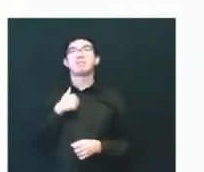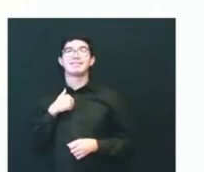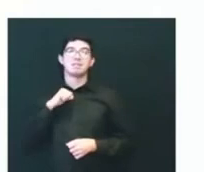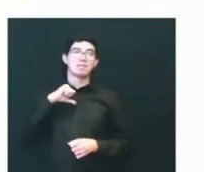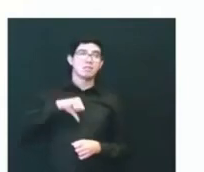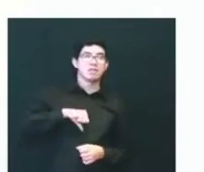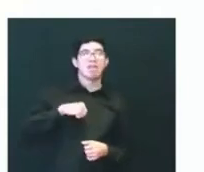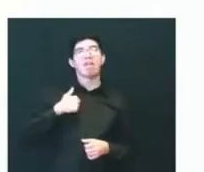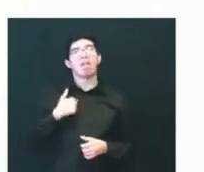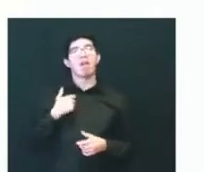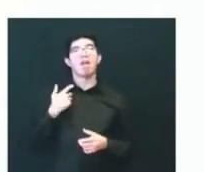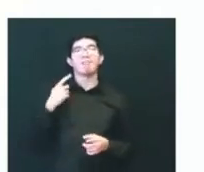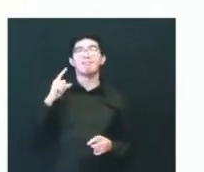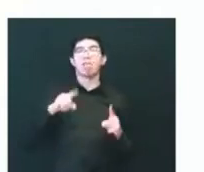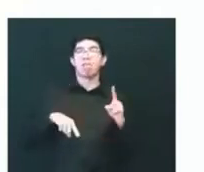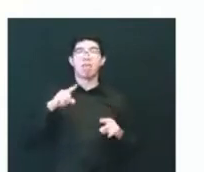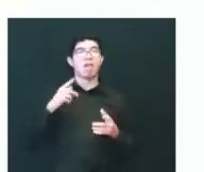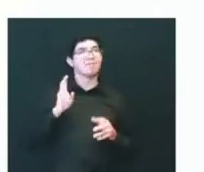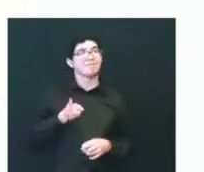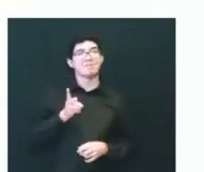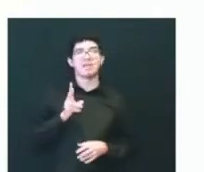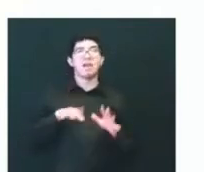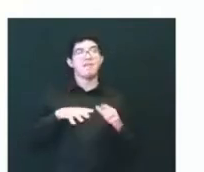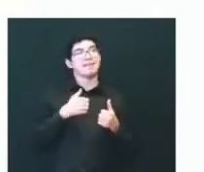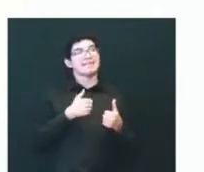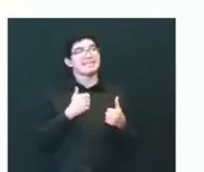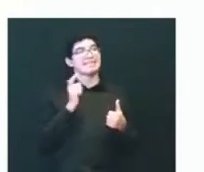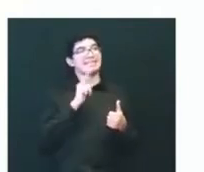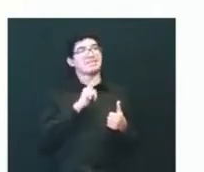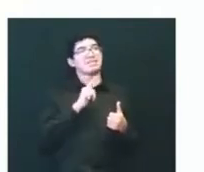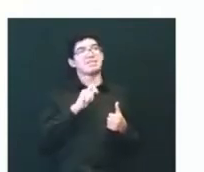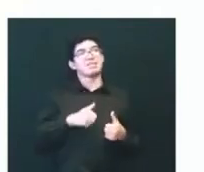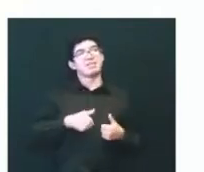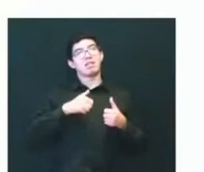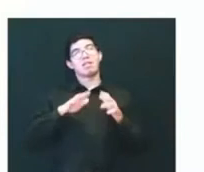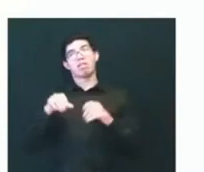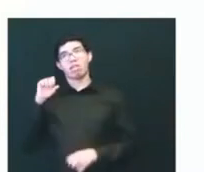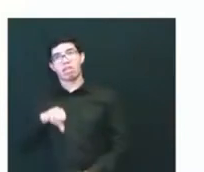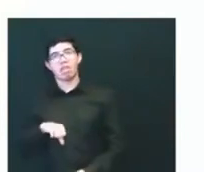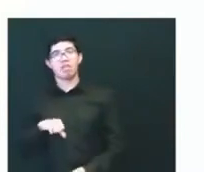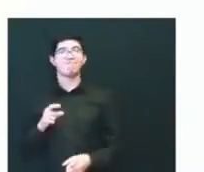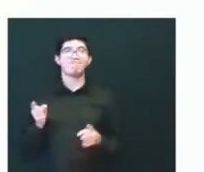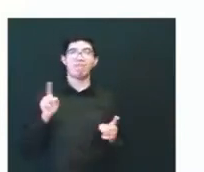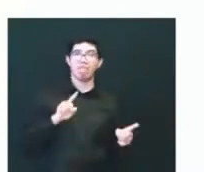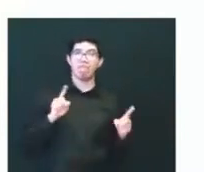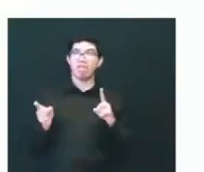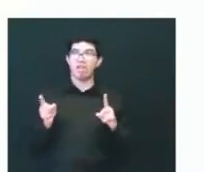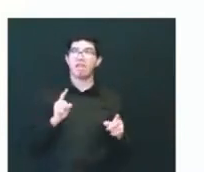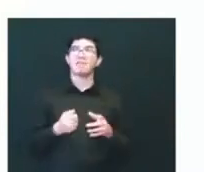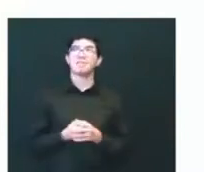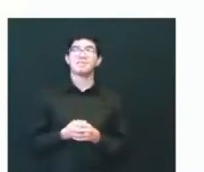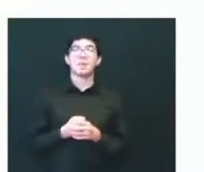bem, outra hora vai ter uma resposta ruim, outra hora vai ter uma recuperação melhor. Então, nesse processo, quem